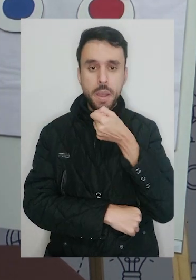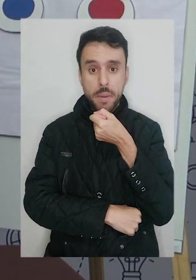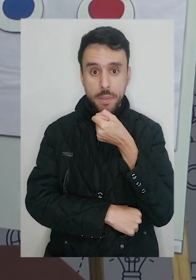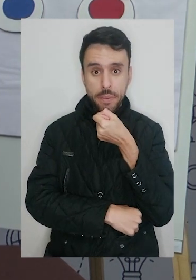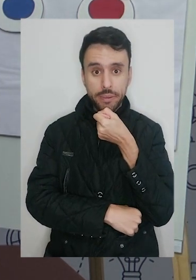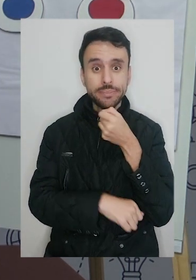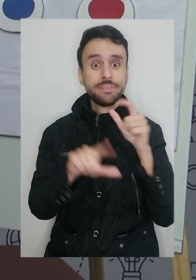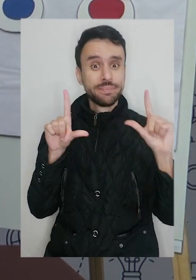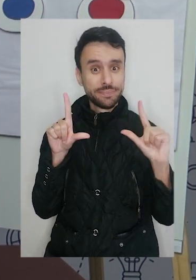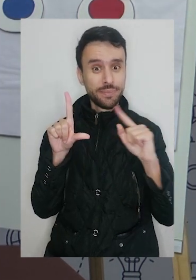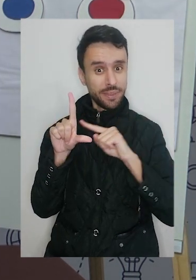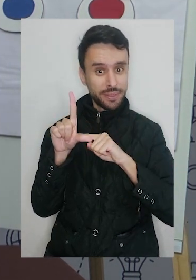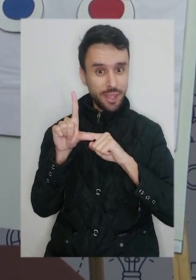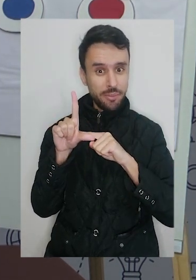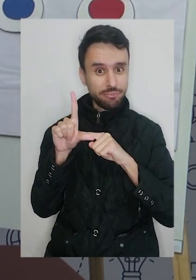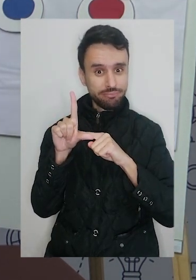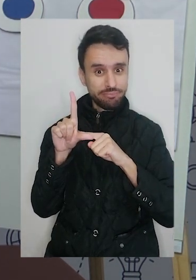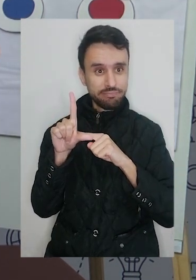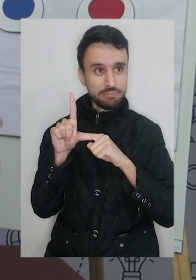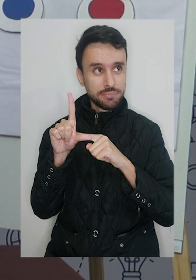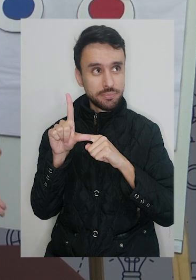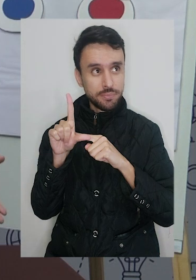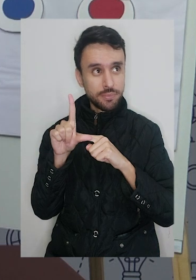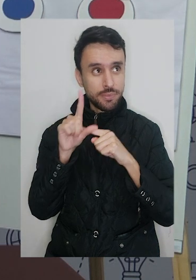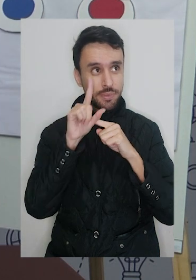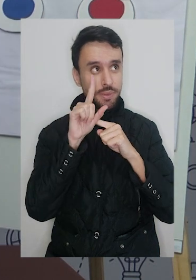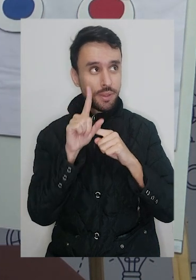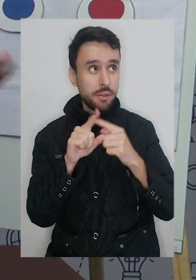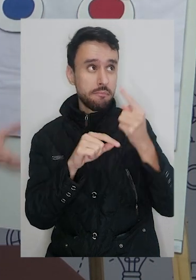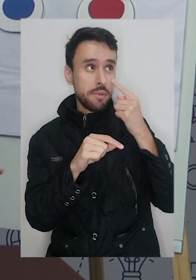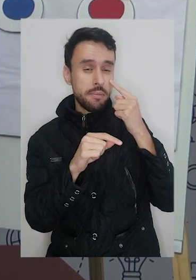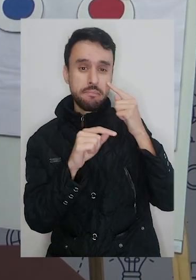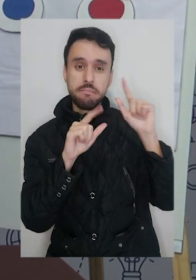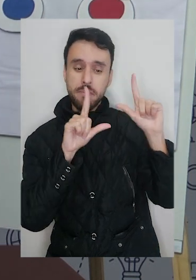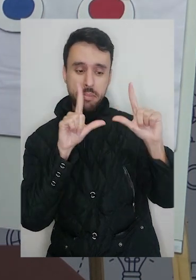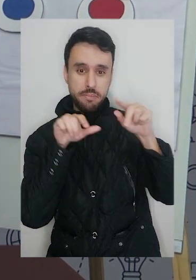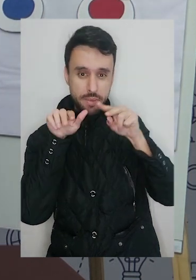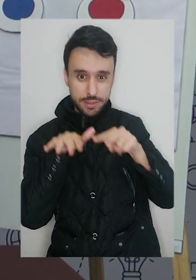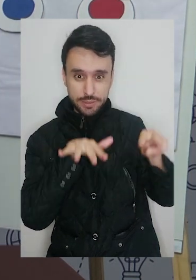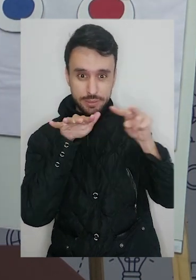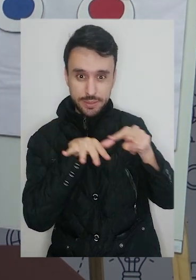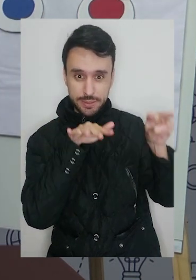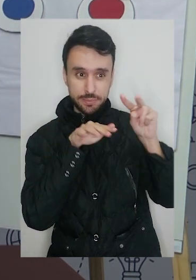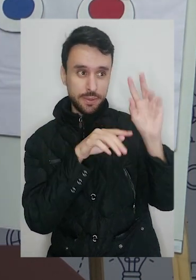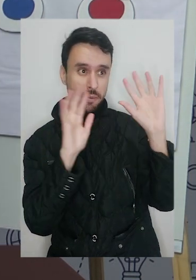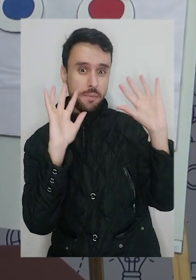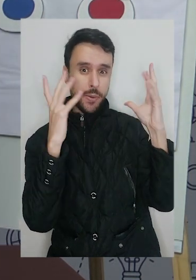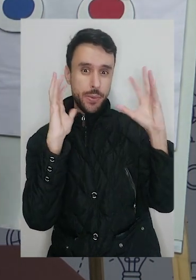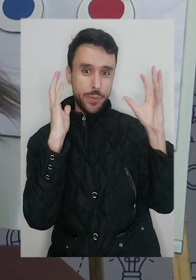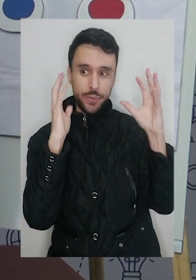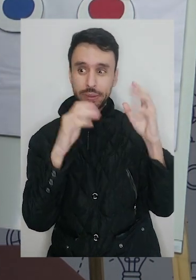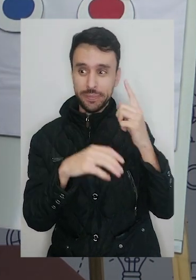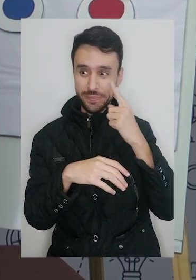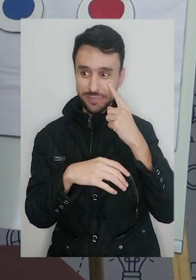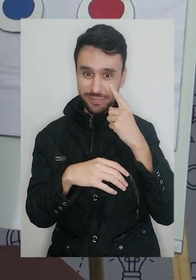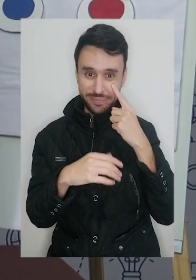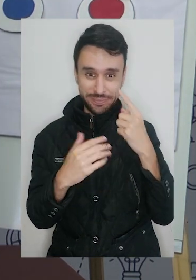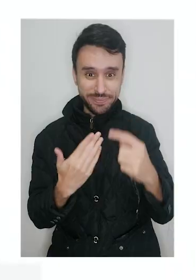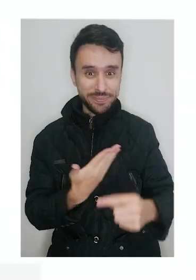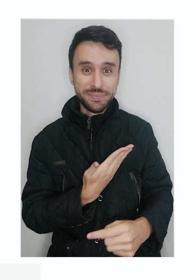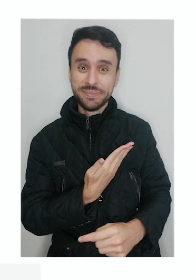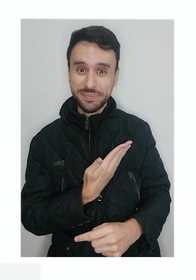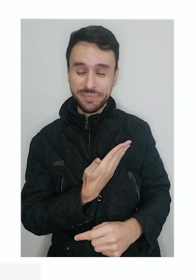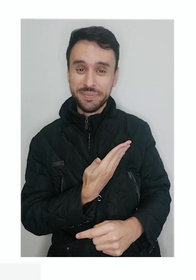apresentando o jornal fala: agora vamos ver a previsão do tempo para esta semana, para hoje? E aparece desta